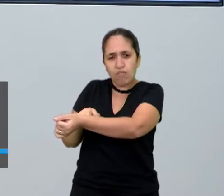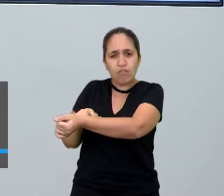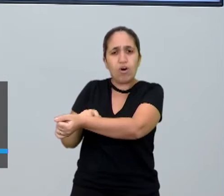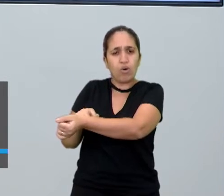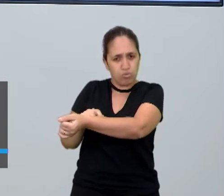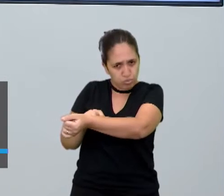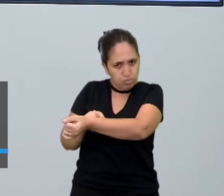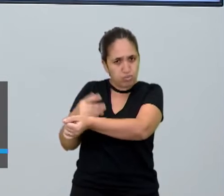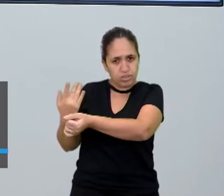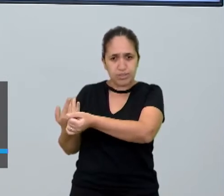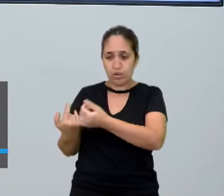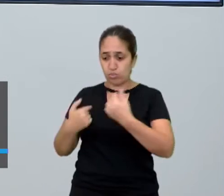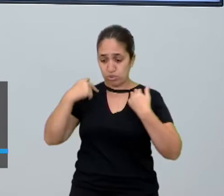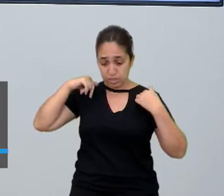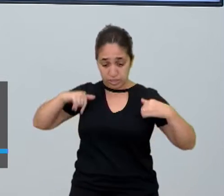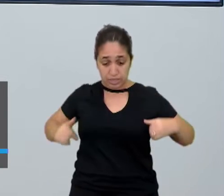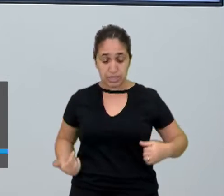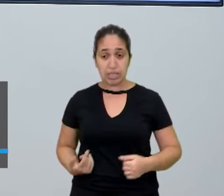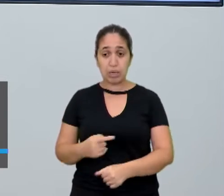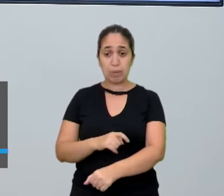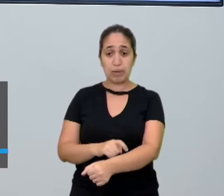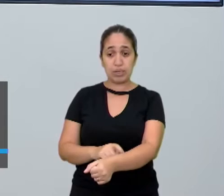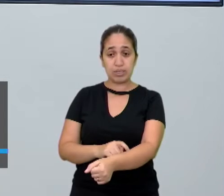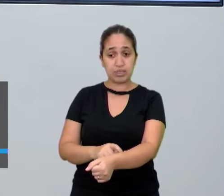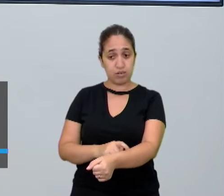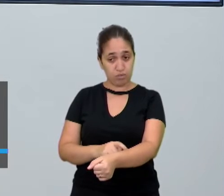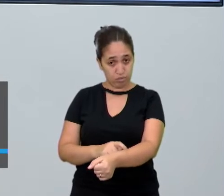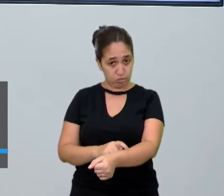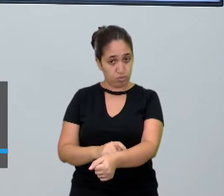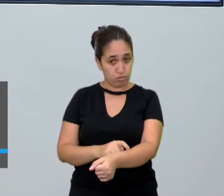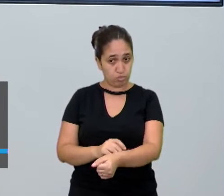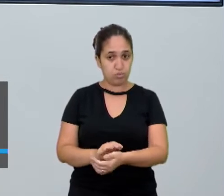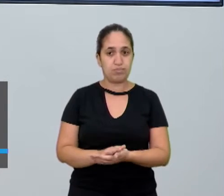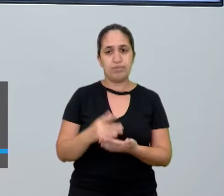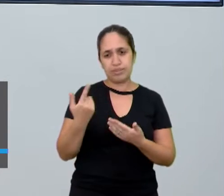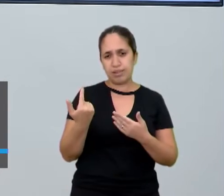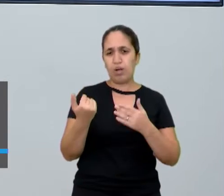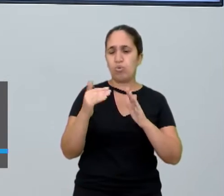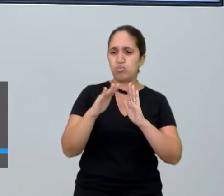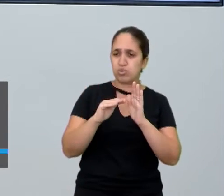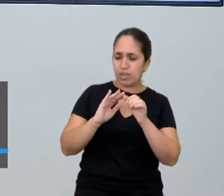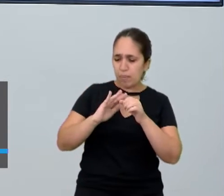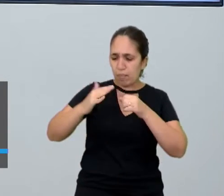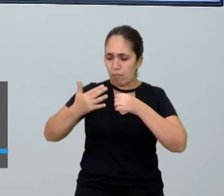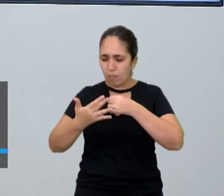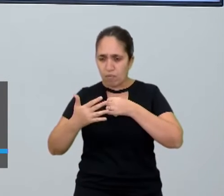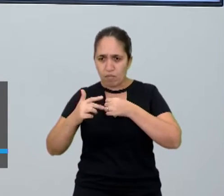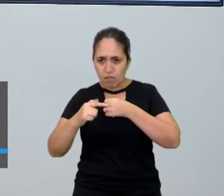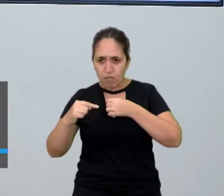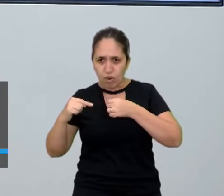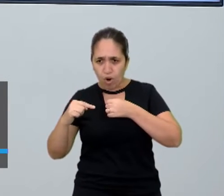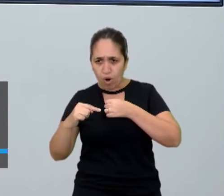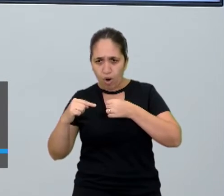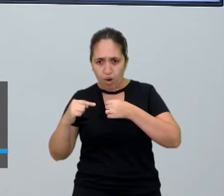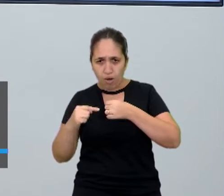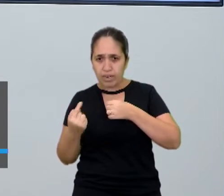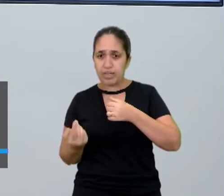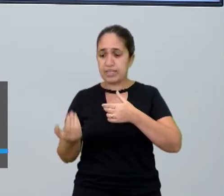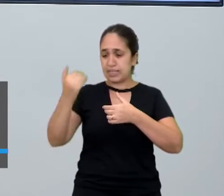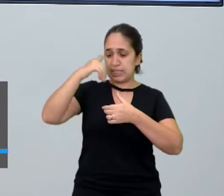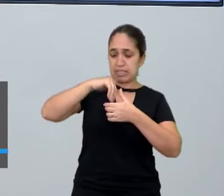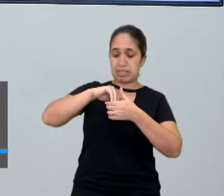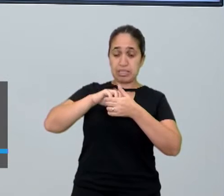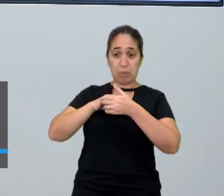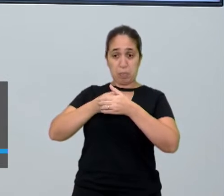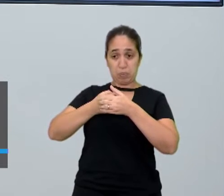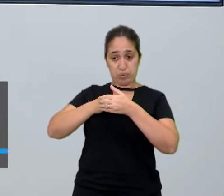do nosso sistema nervoso. Falei ainda, olha, dos nervos extrínsecos que estão ali para o lado de fora, enquanto que os